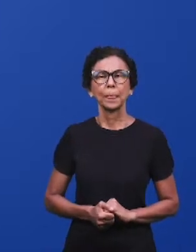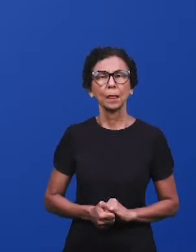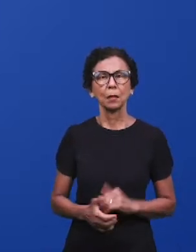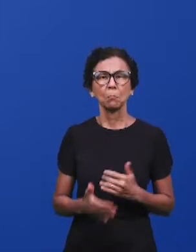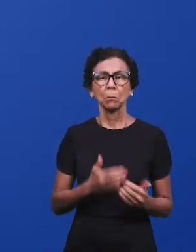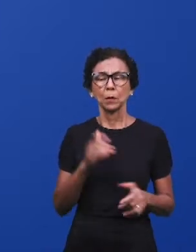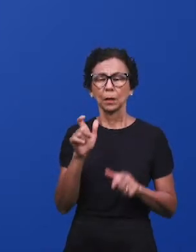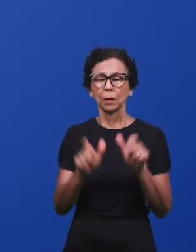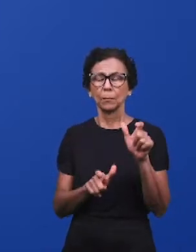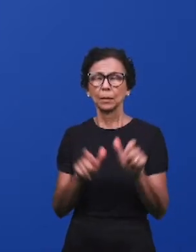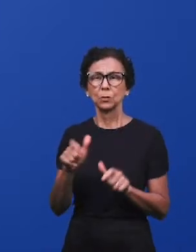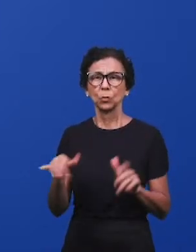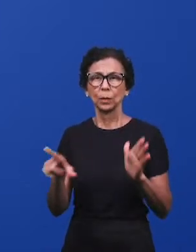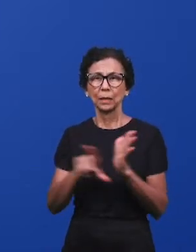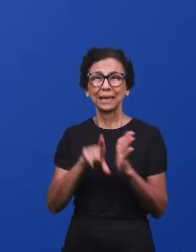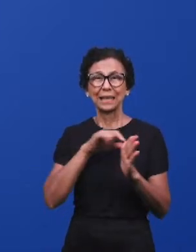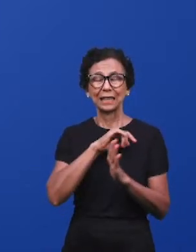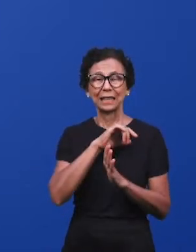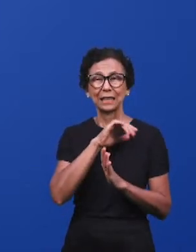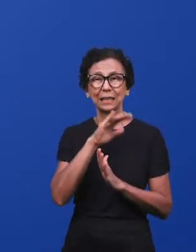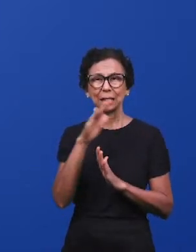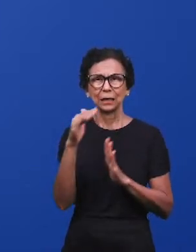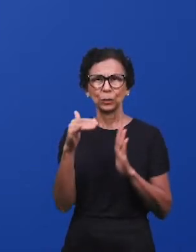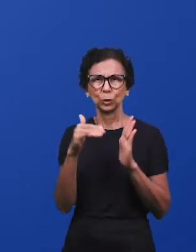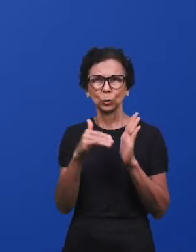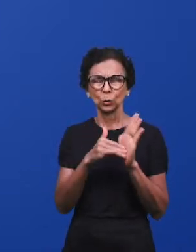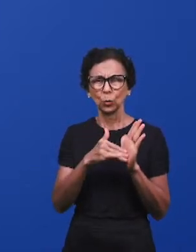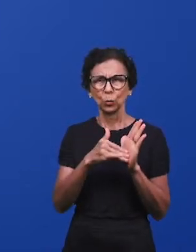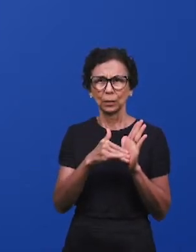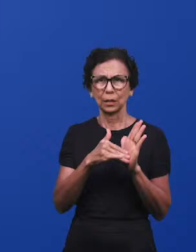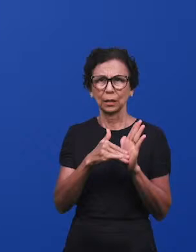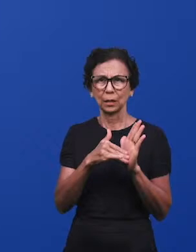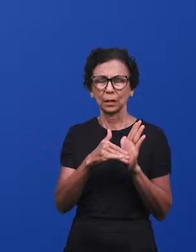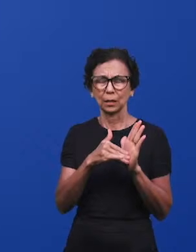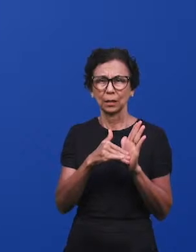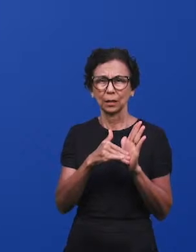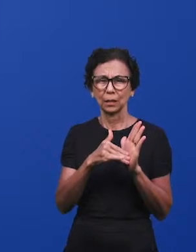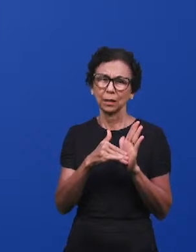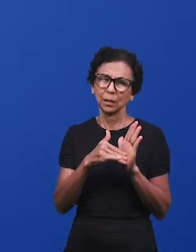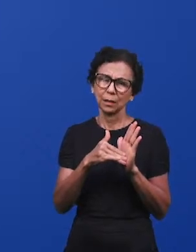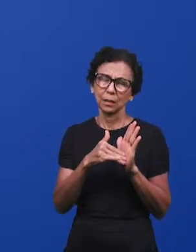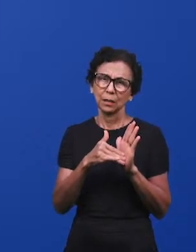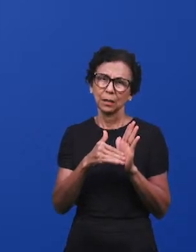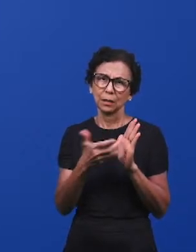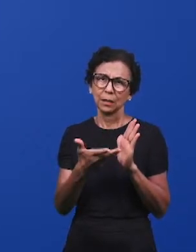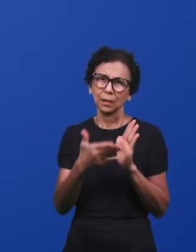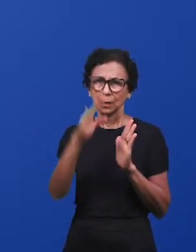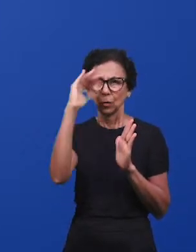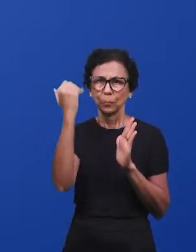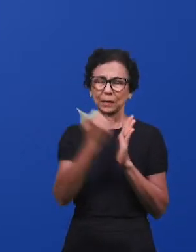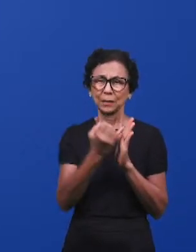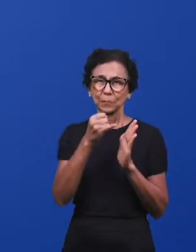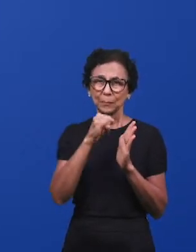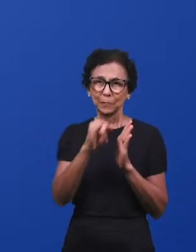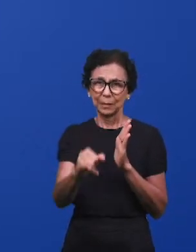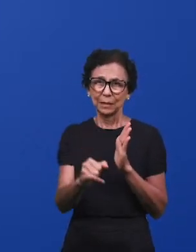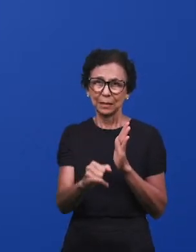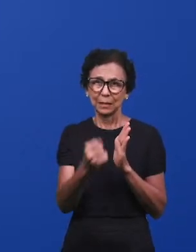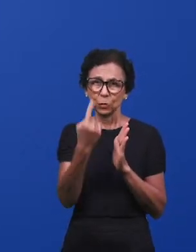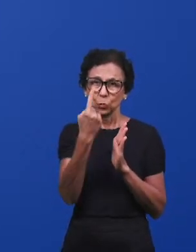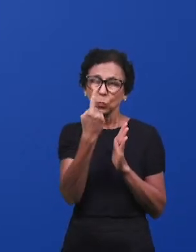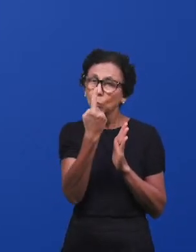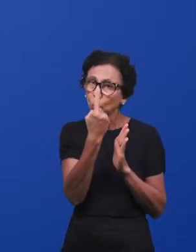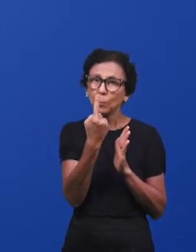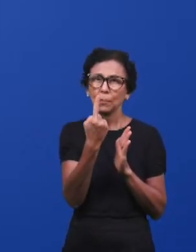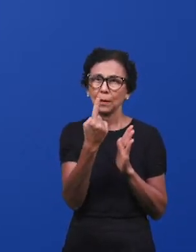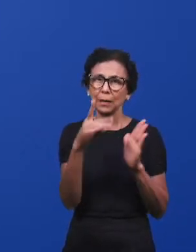ponto, tornou-se culpado de todos. Ou seja, Jesus, ele é conhecido como a palavra.